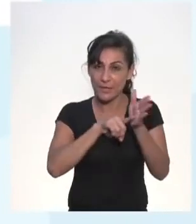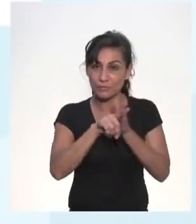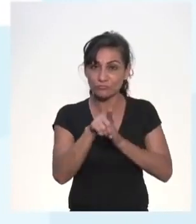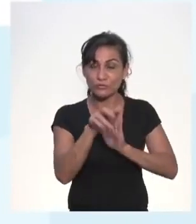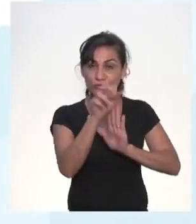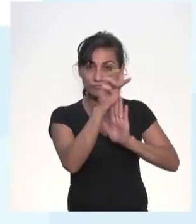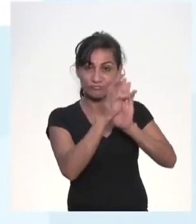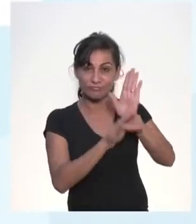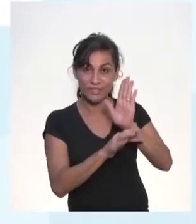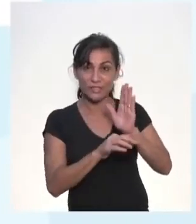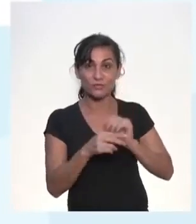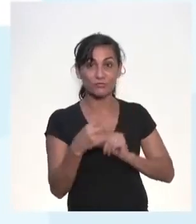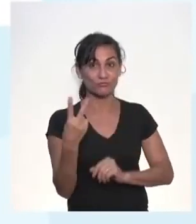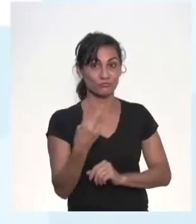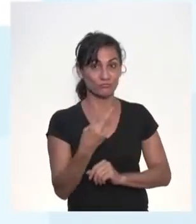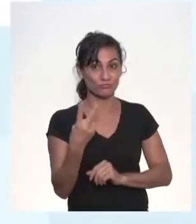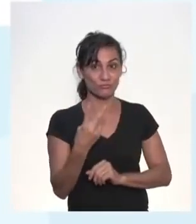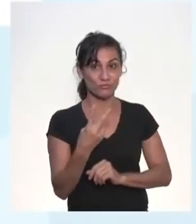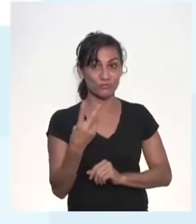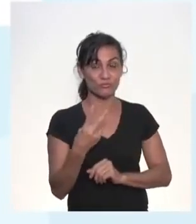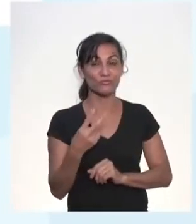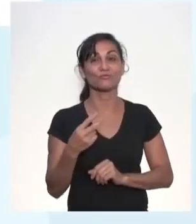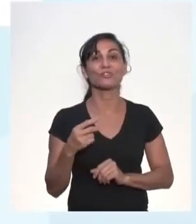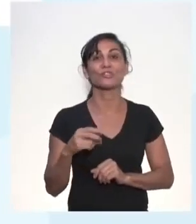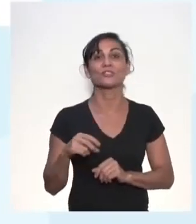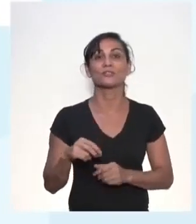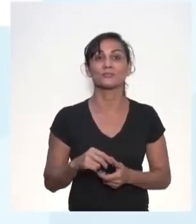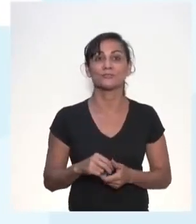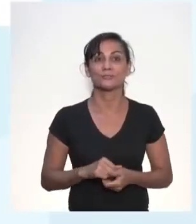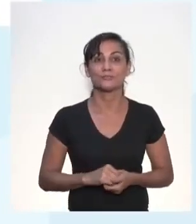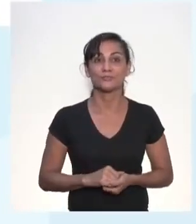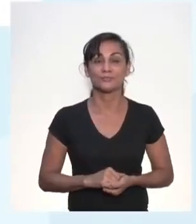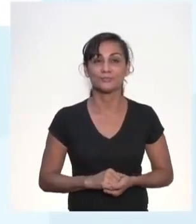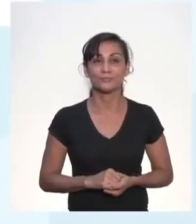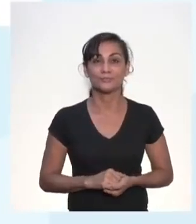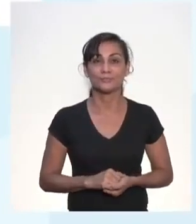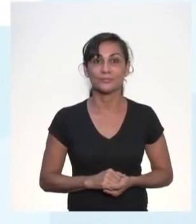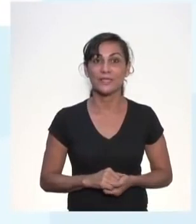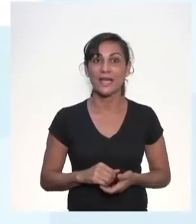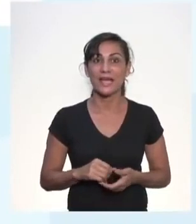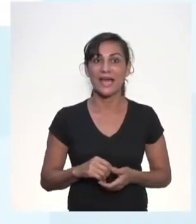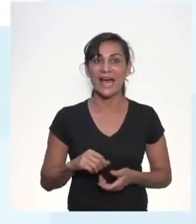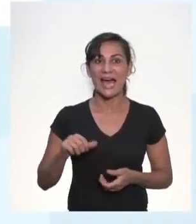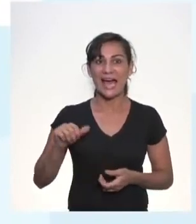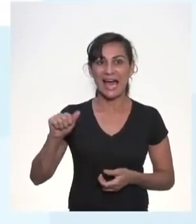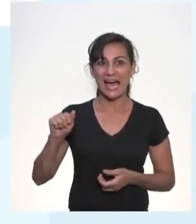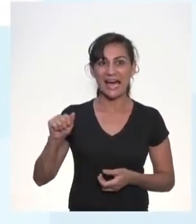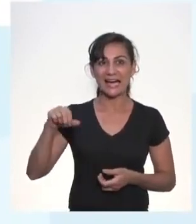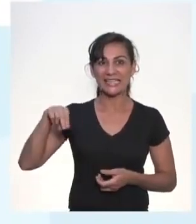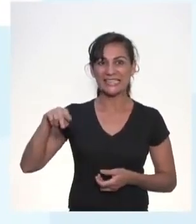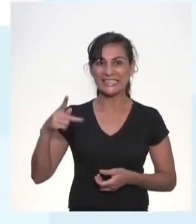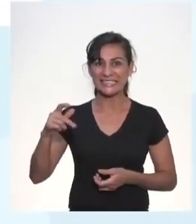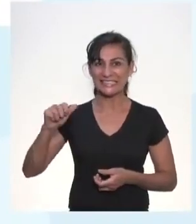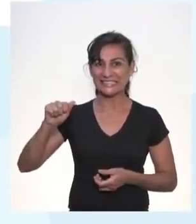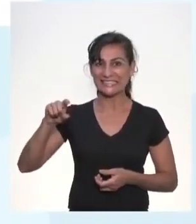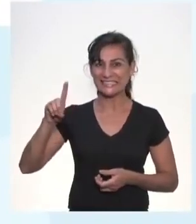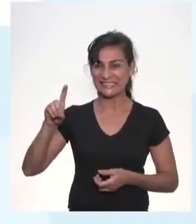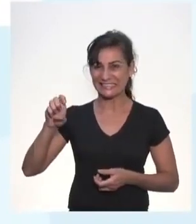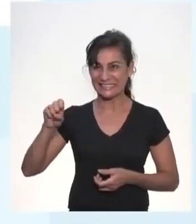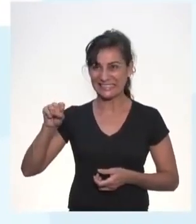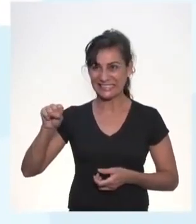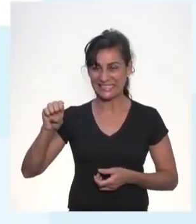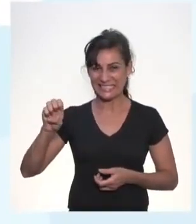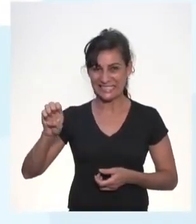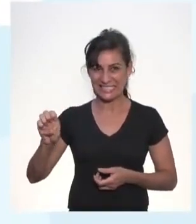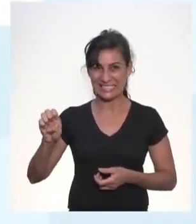texto 2. A Elaine vai me ajudar de novo, lendo agora o texto 2. Ayandese? Ayandese Alda